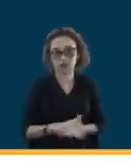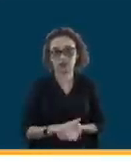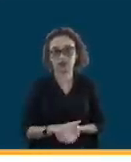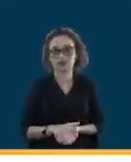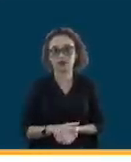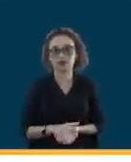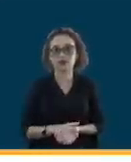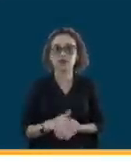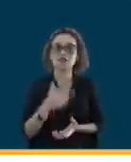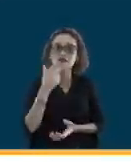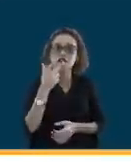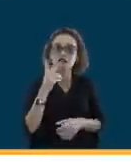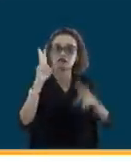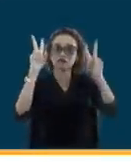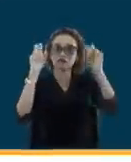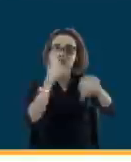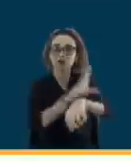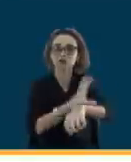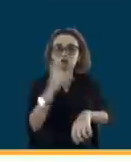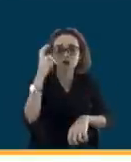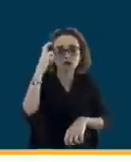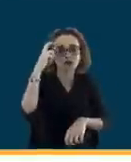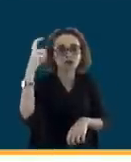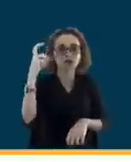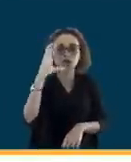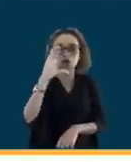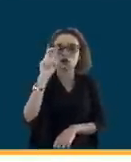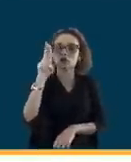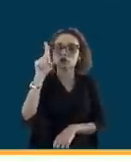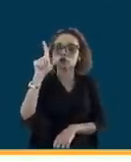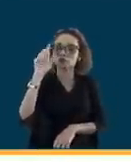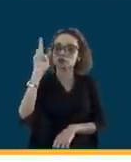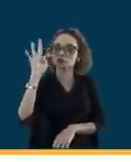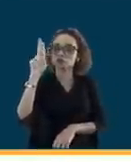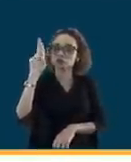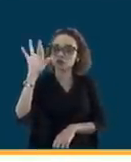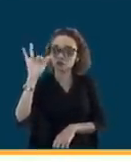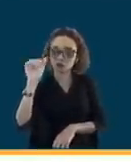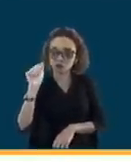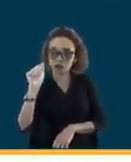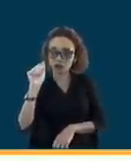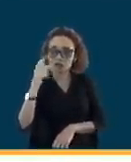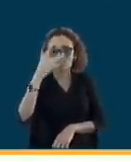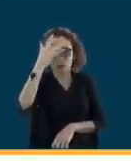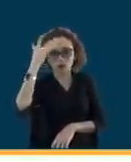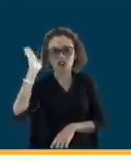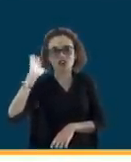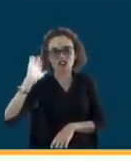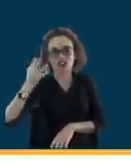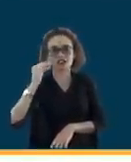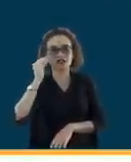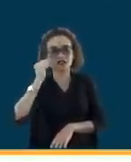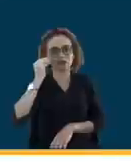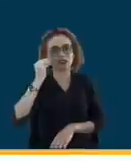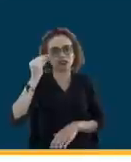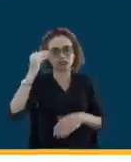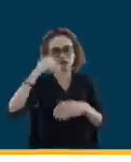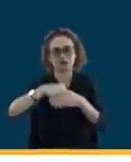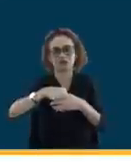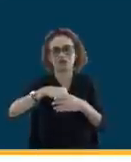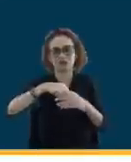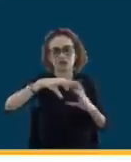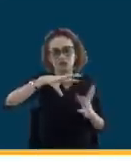Falar de cultura, sobretudo falar de cultura para quem está envolvido no mundo da cultura, é